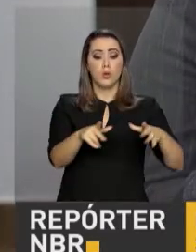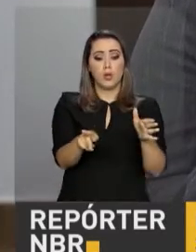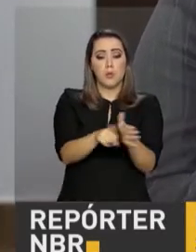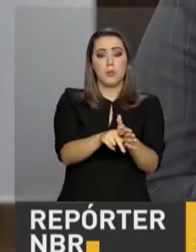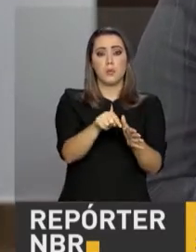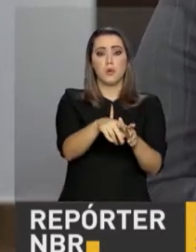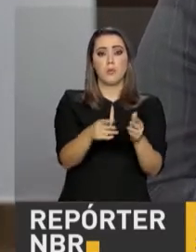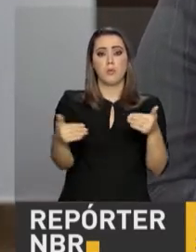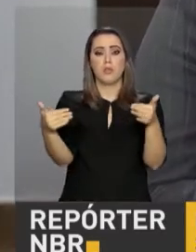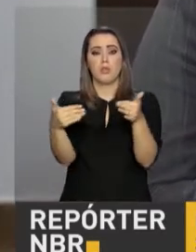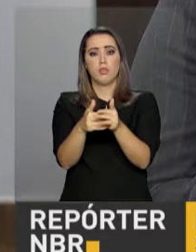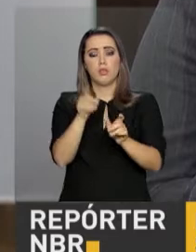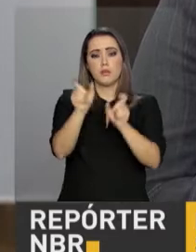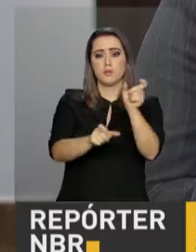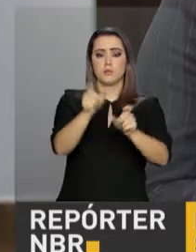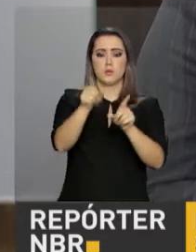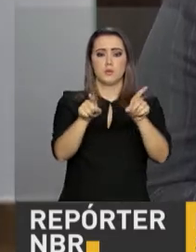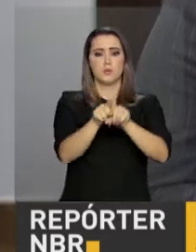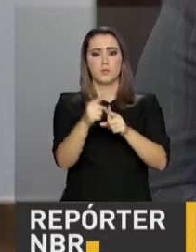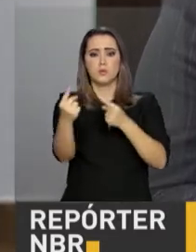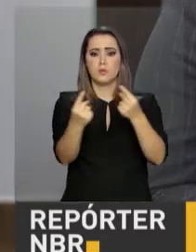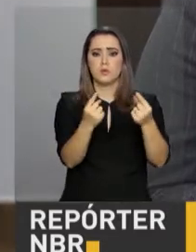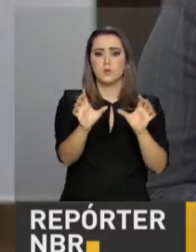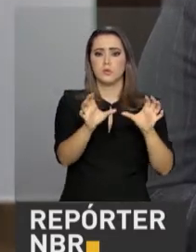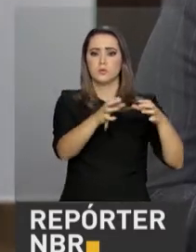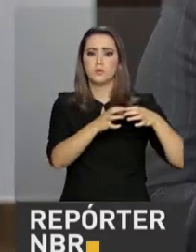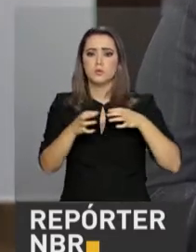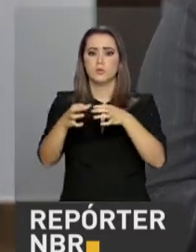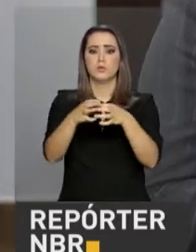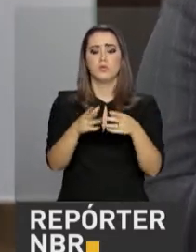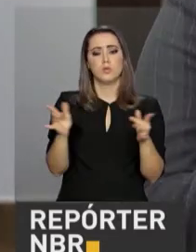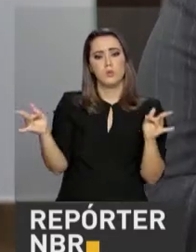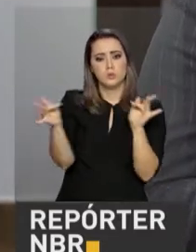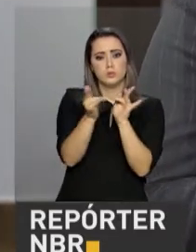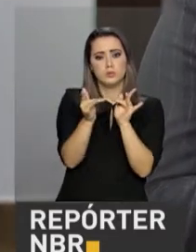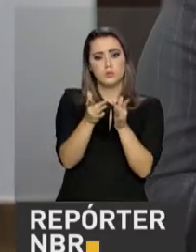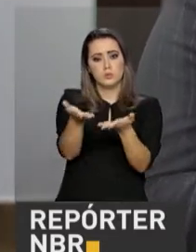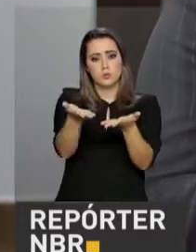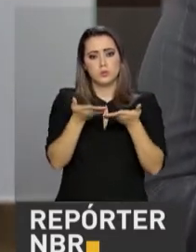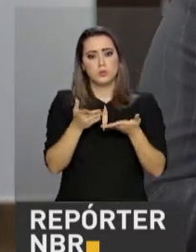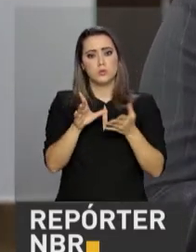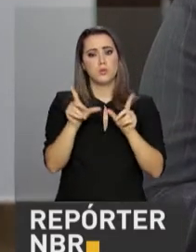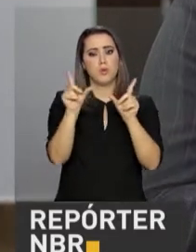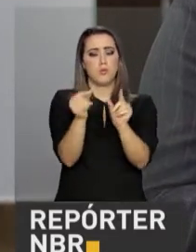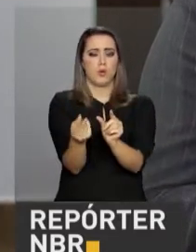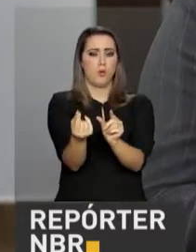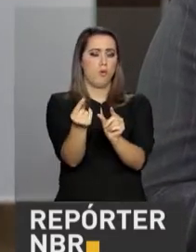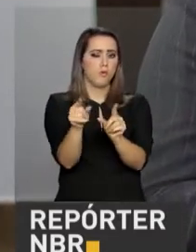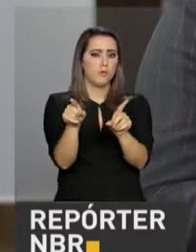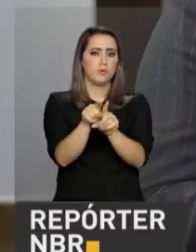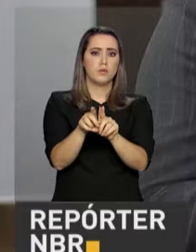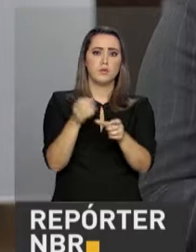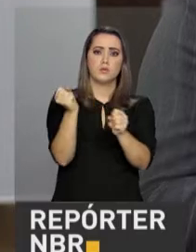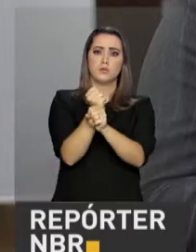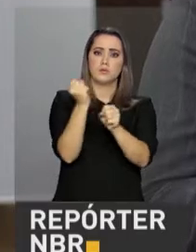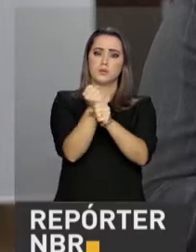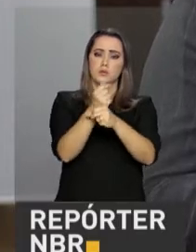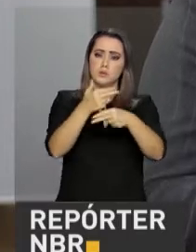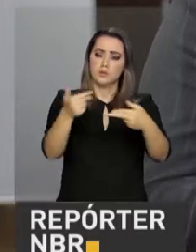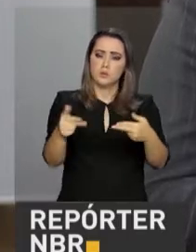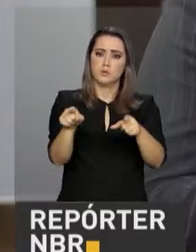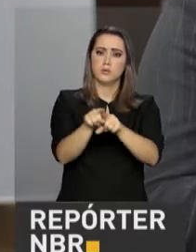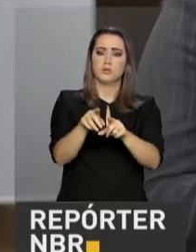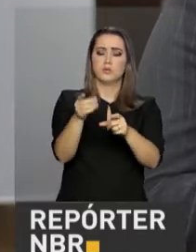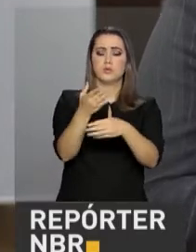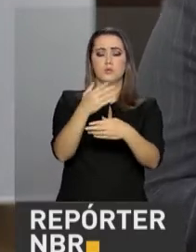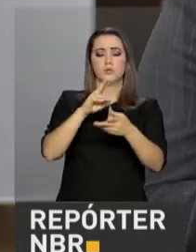consumidores. Em cada lote, o vencedor foi o que aceitou receber, durante o período de concessão, o menor valor pela construção e